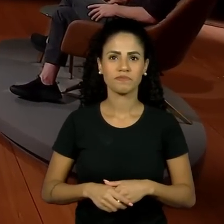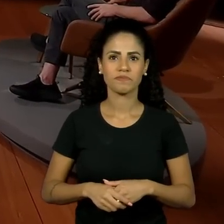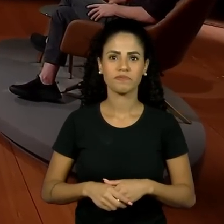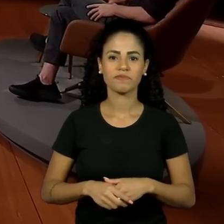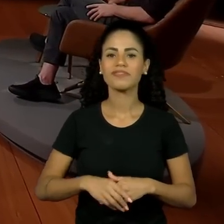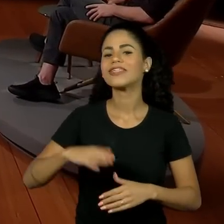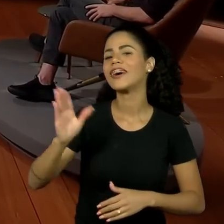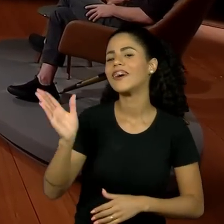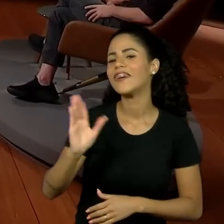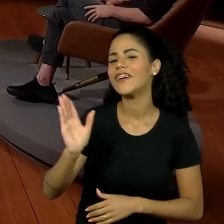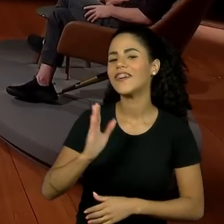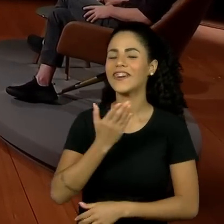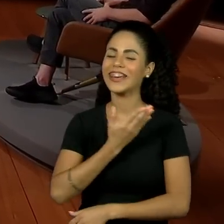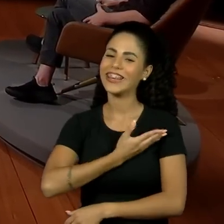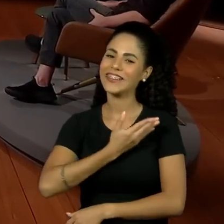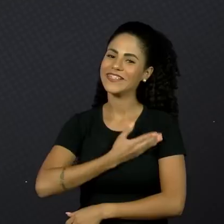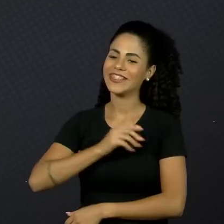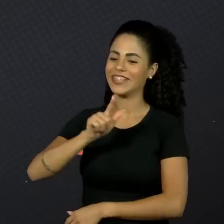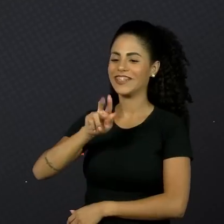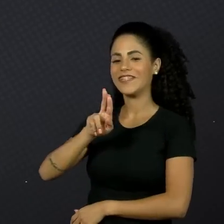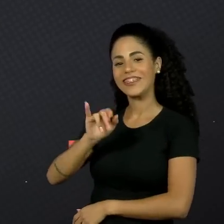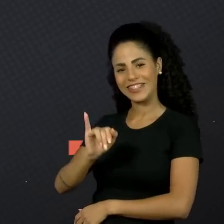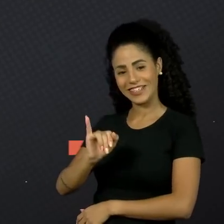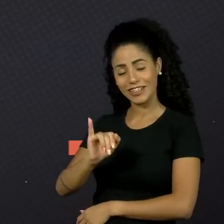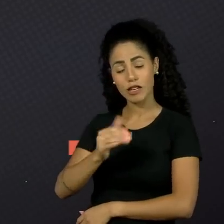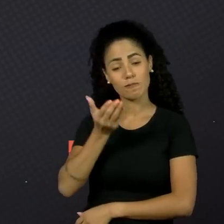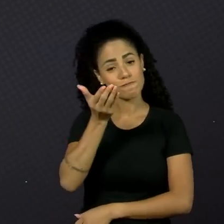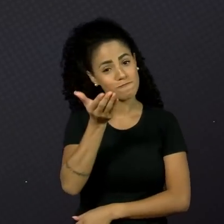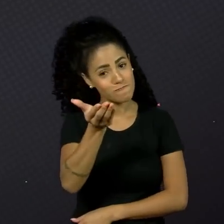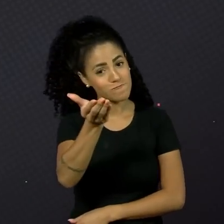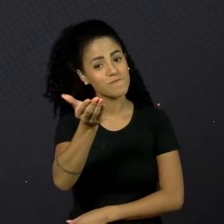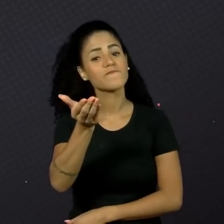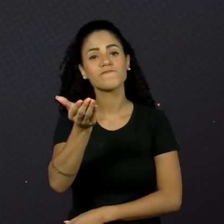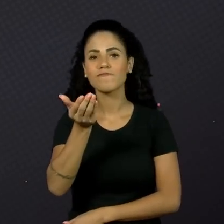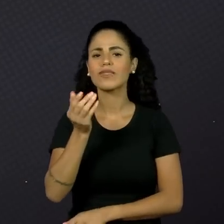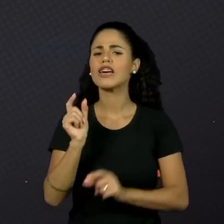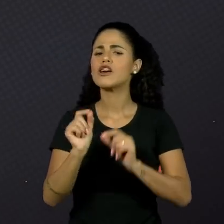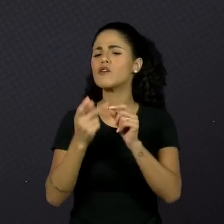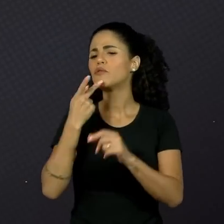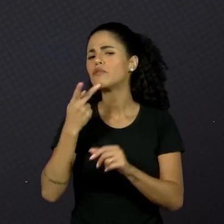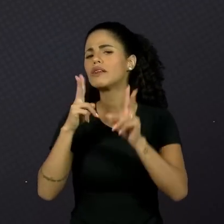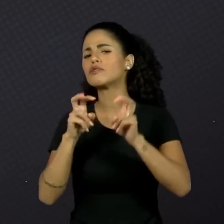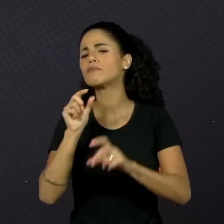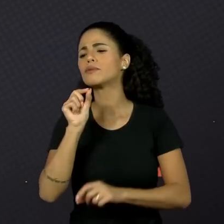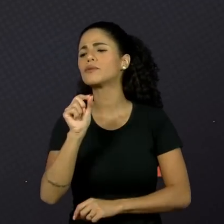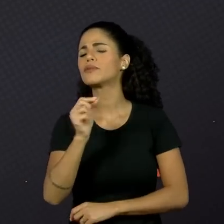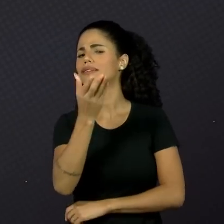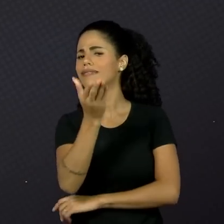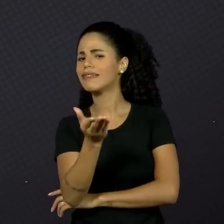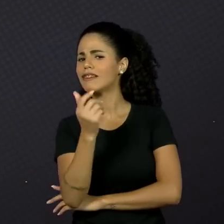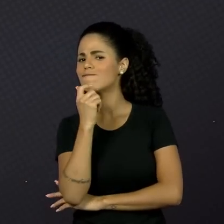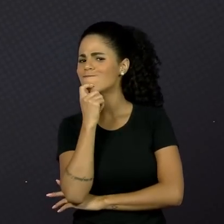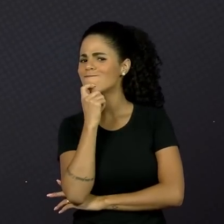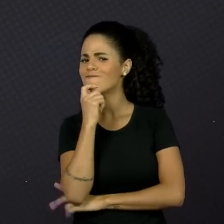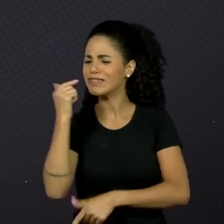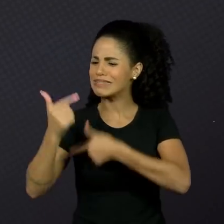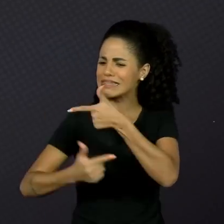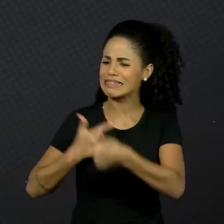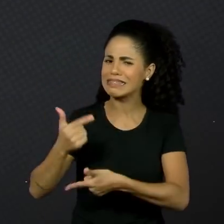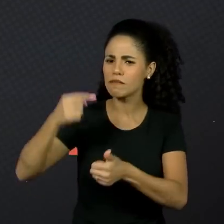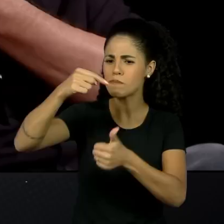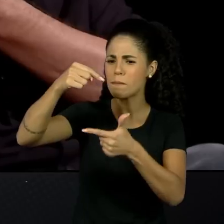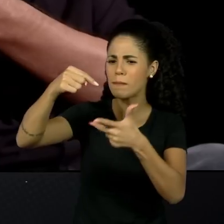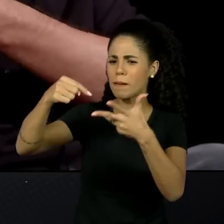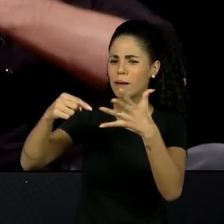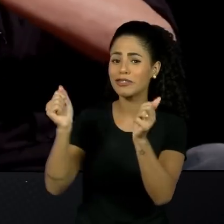Salve o meu amigo Guilherme Leme. Guilherme, o que eu posso dizer sobre o Guilherme? Eu fiz tanta peça, tanta coisa junto com